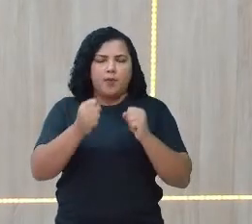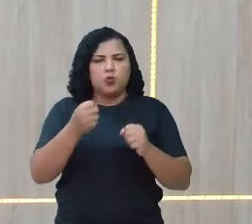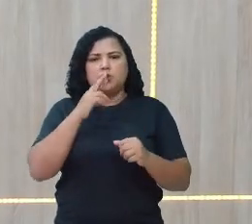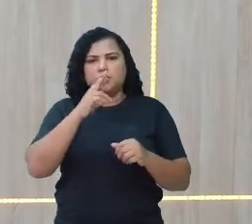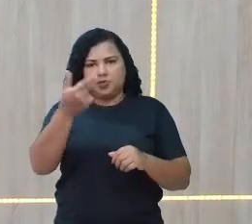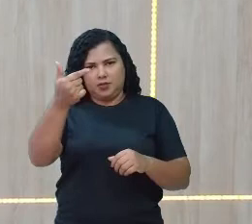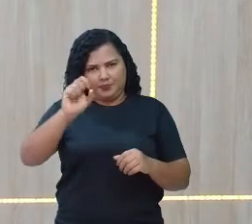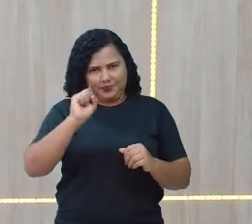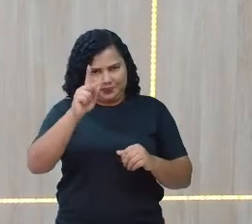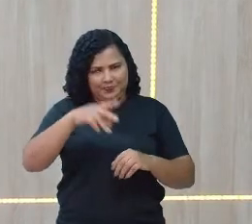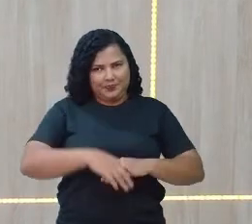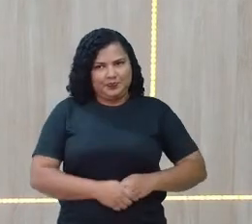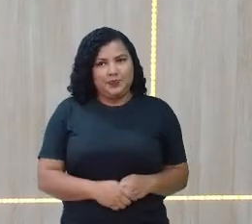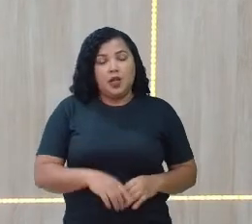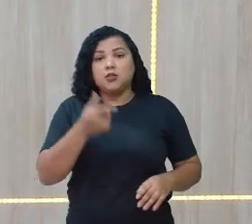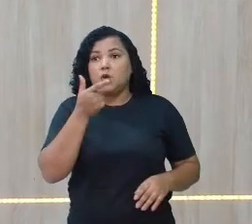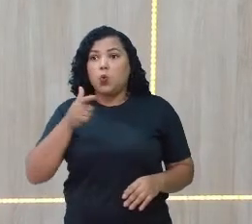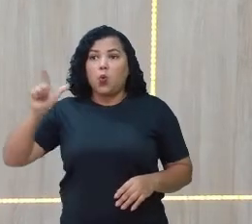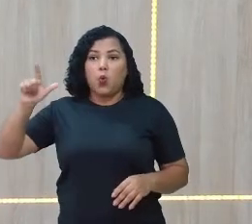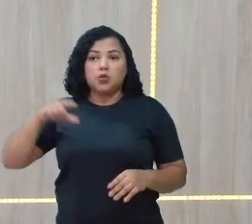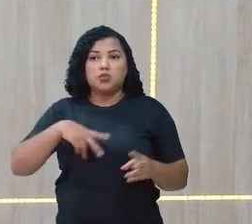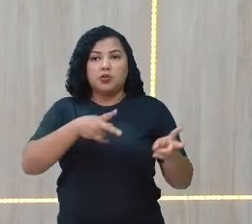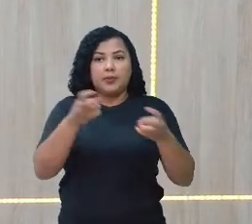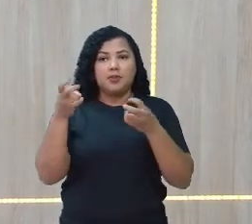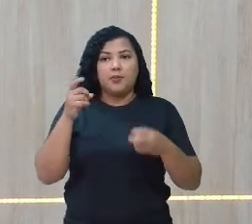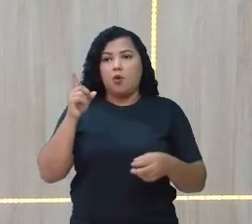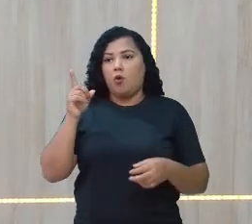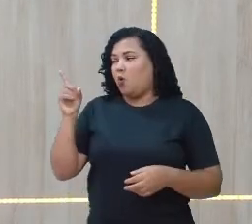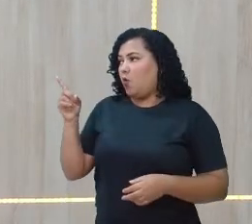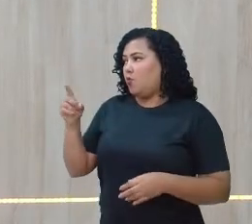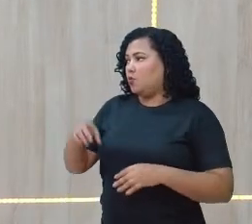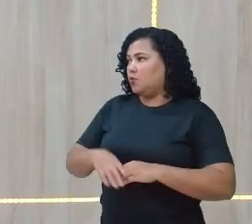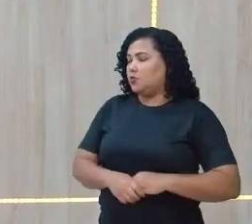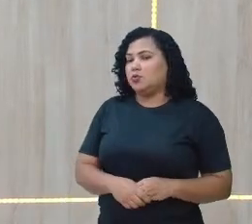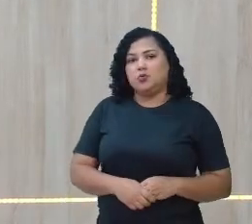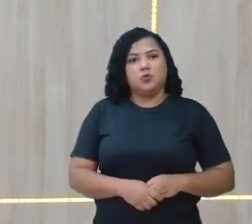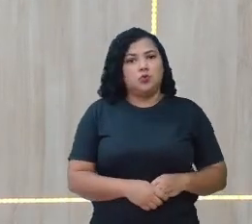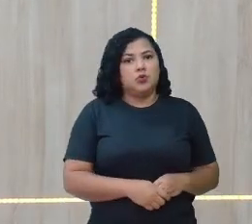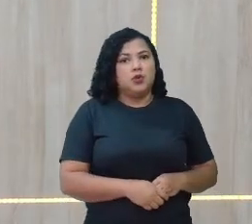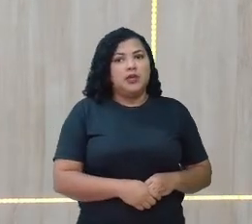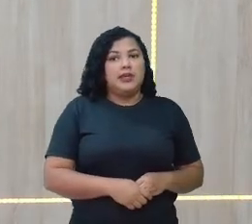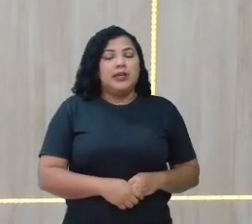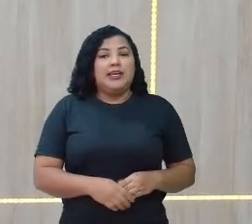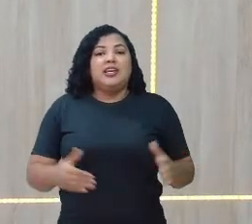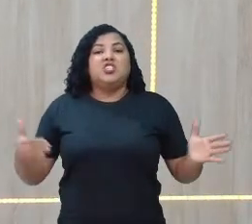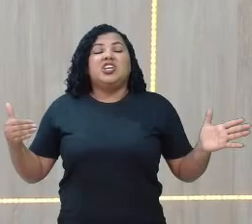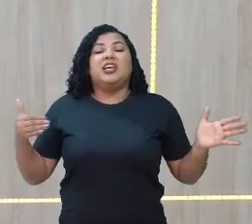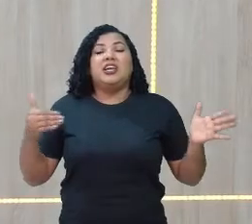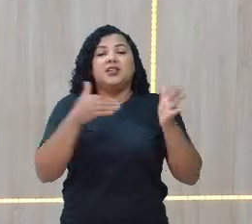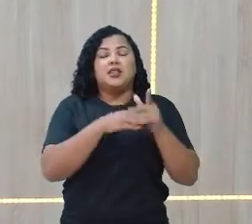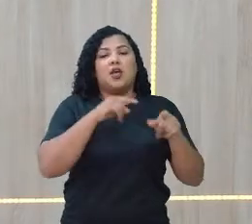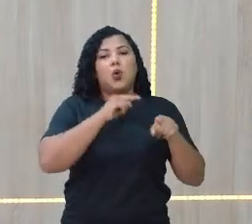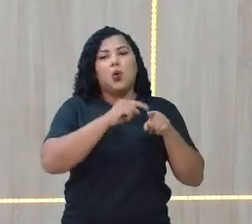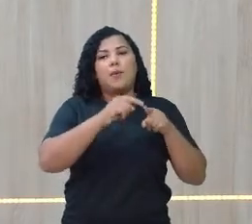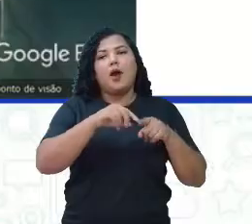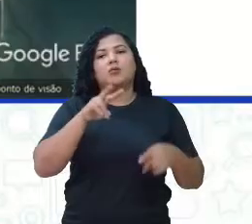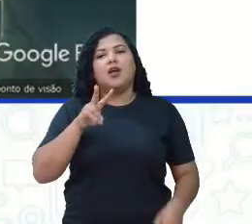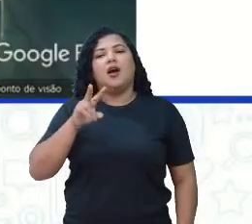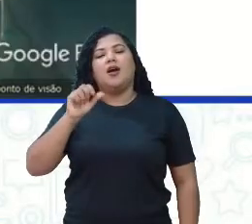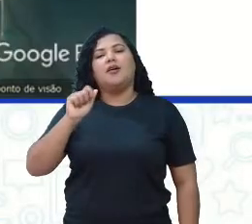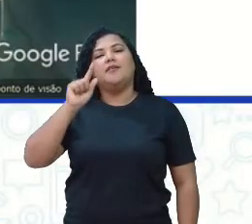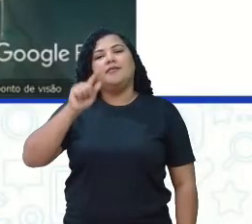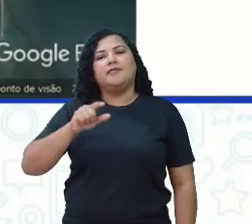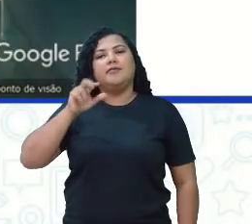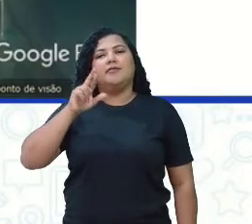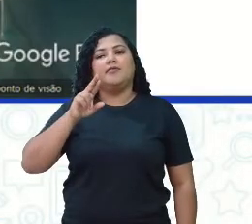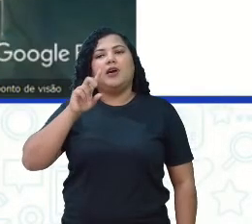bom? Então, uma outra linha que a gente identificou aqui, ó, gente, foi a linha que vai para a Várzea, né? Então, essa linha da Várzea aí sinalizada em verde, a gente